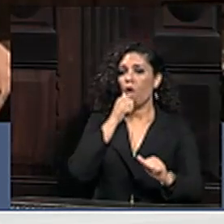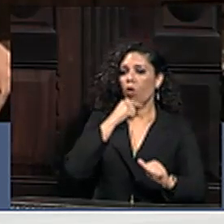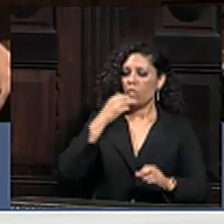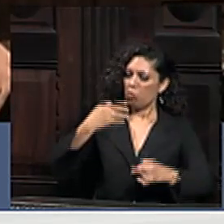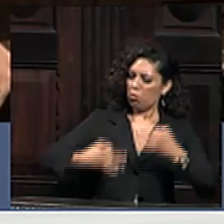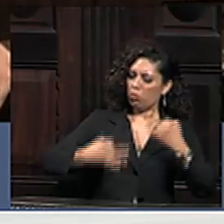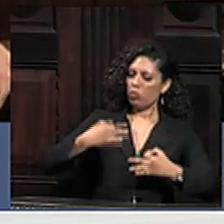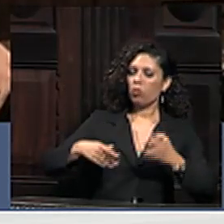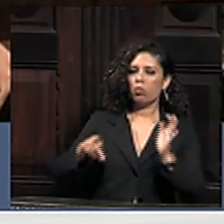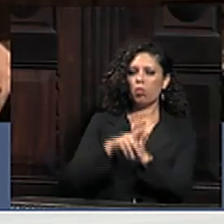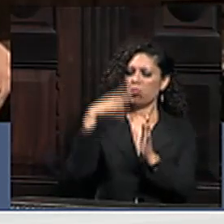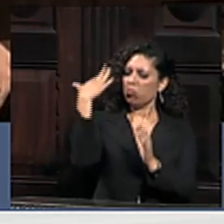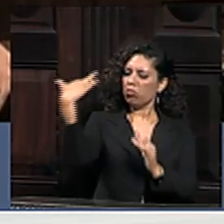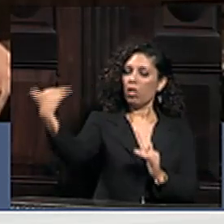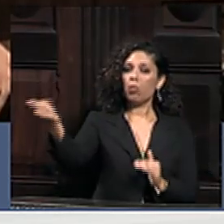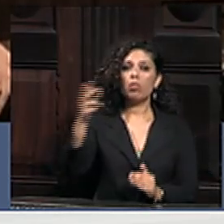Moro